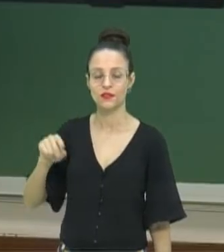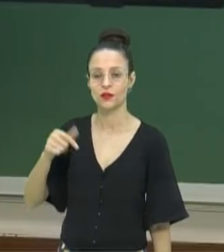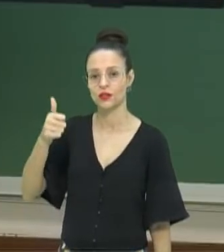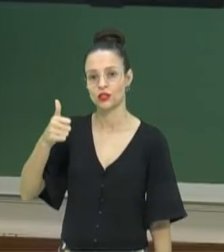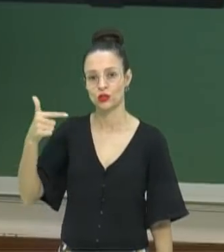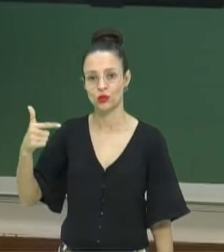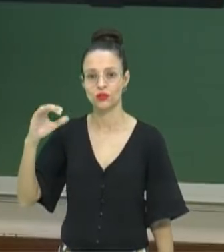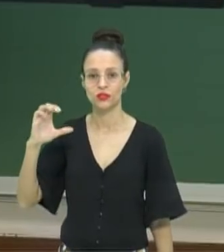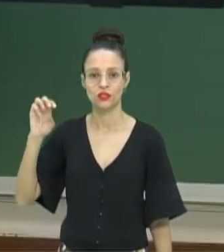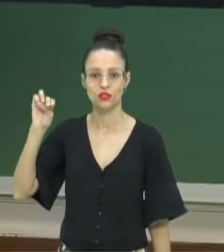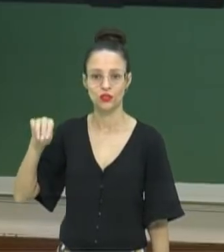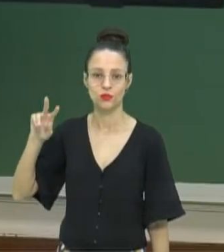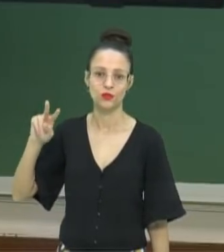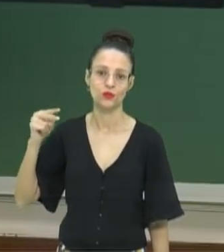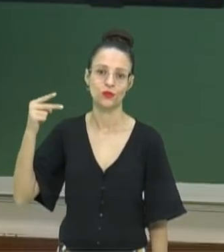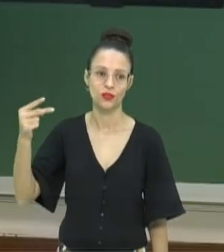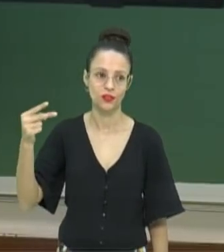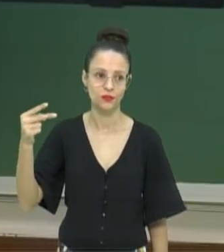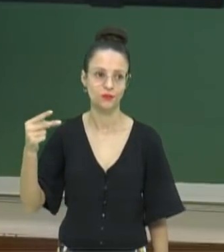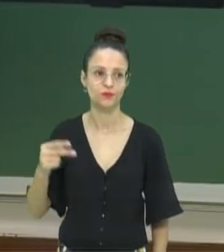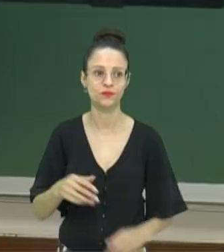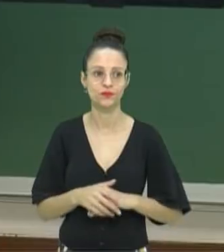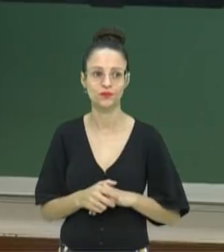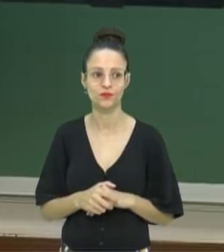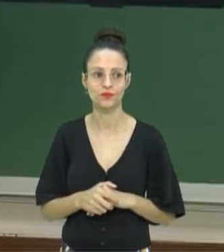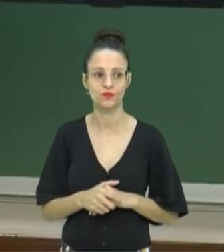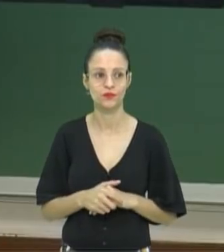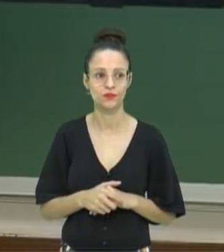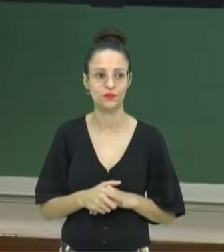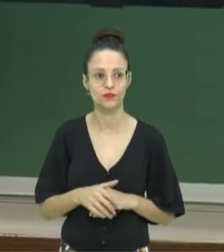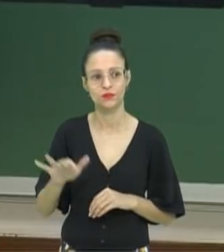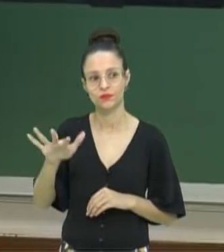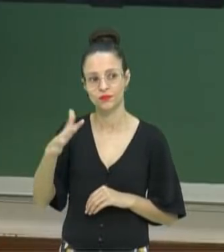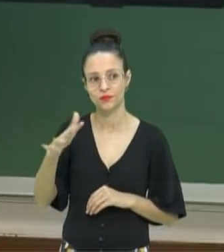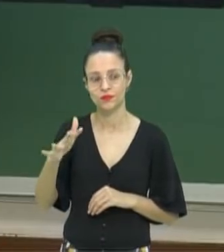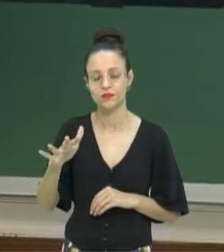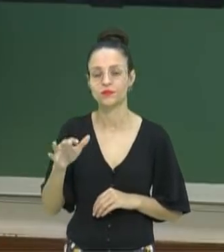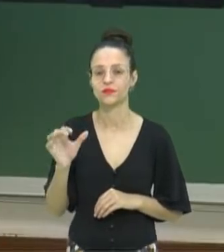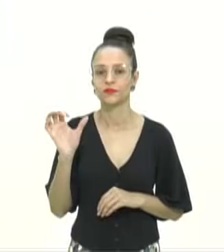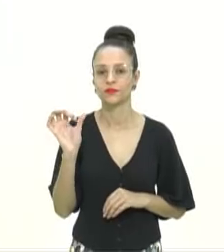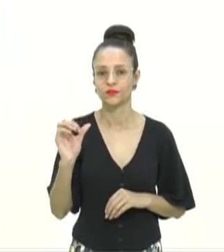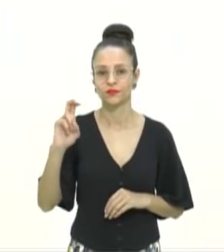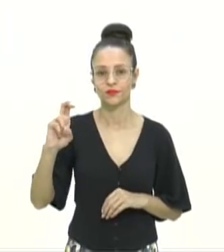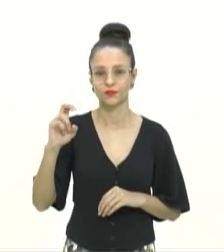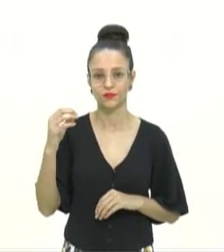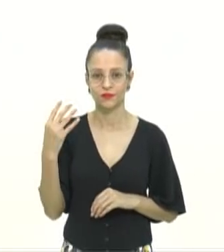653,12 centímetros quadrados, ok? Aproximadamente